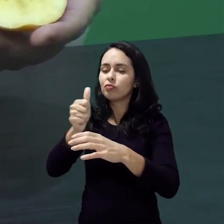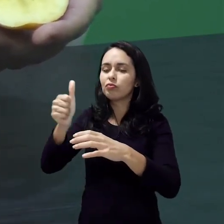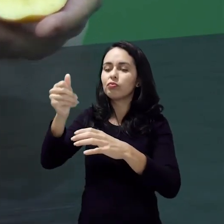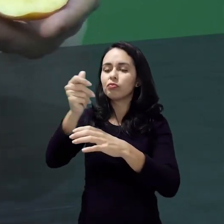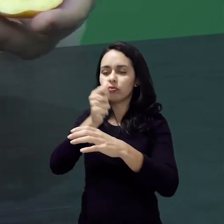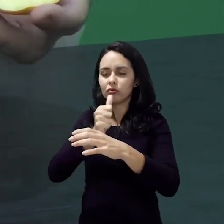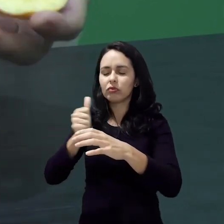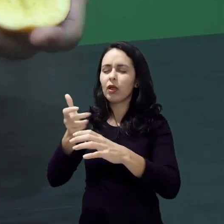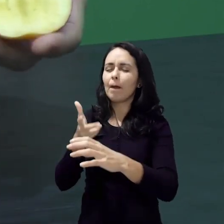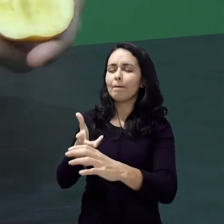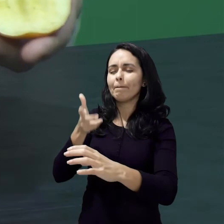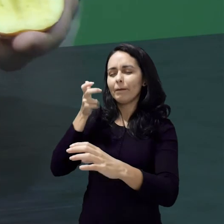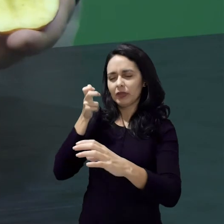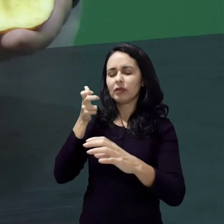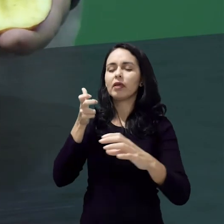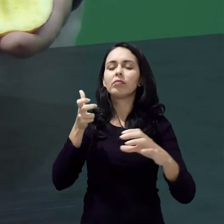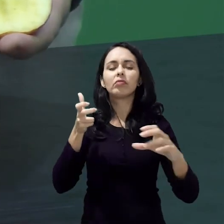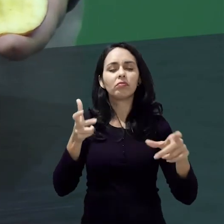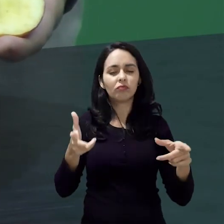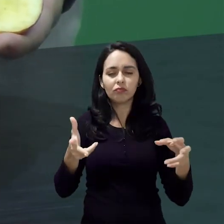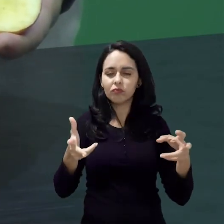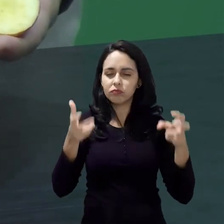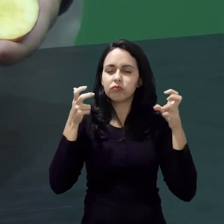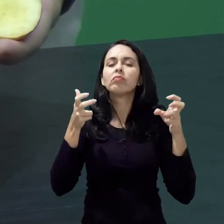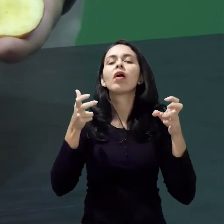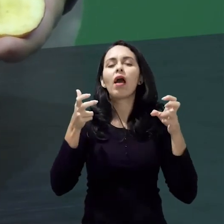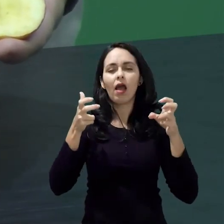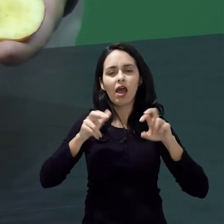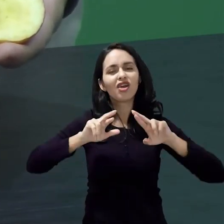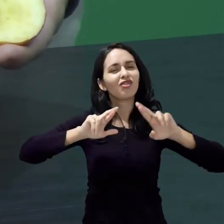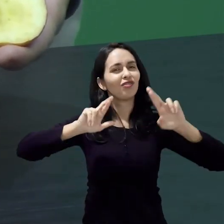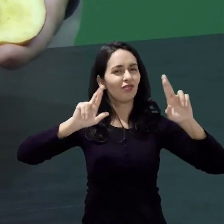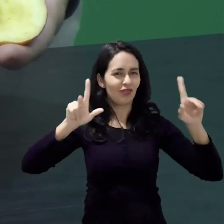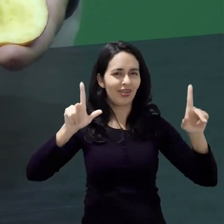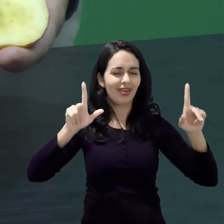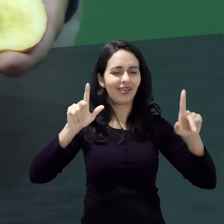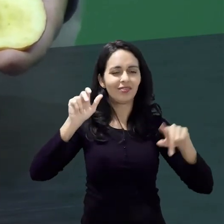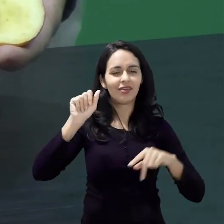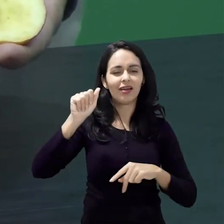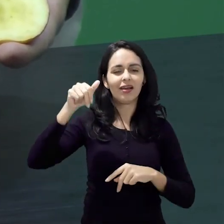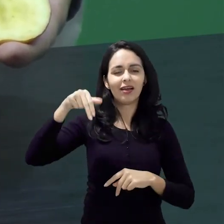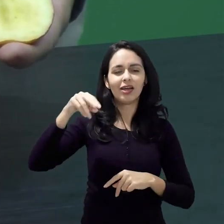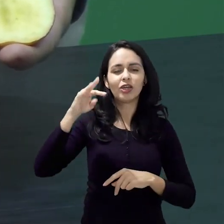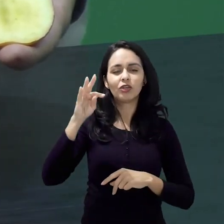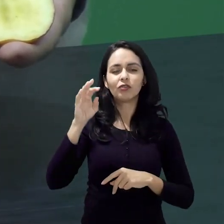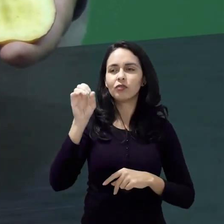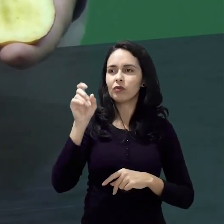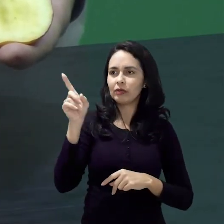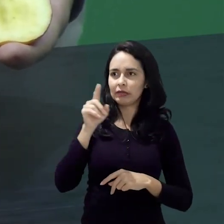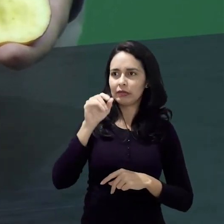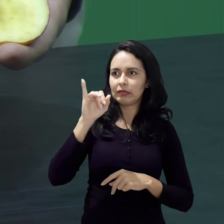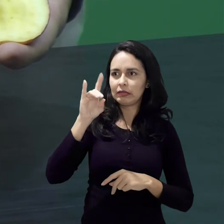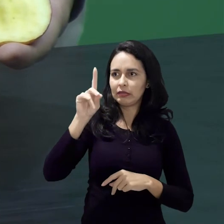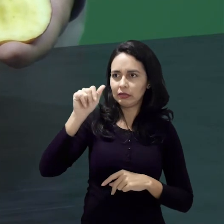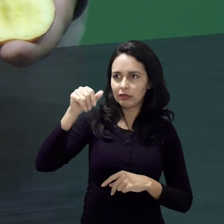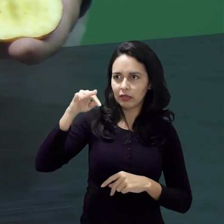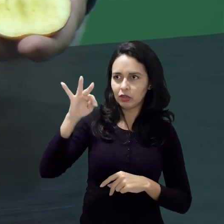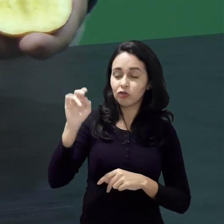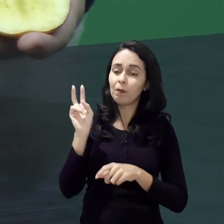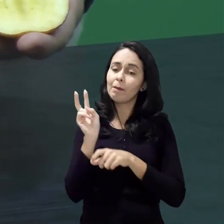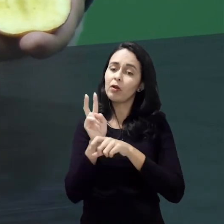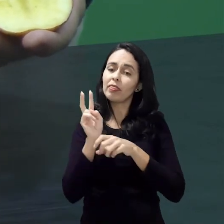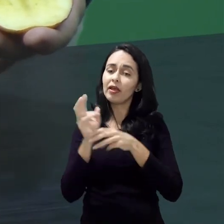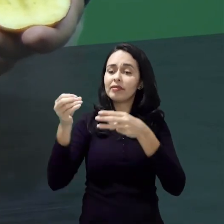exposta ao limão então vocês podem verificar claramente como é que o antioxidante faz uma proteção